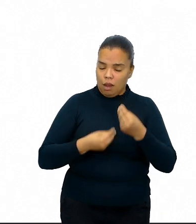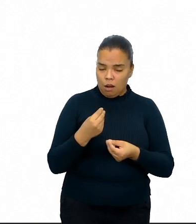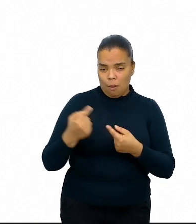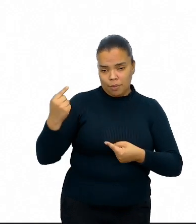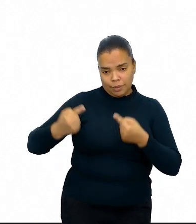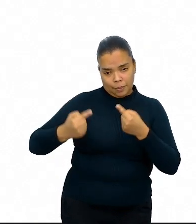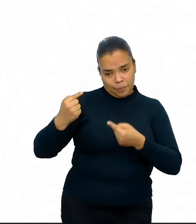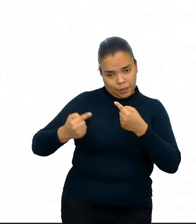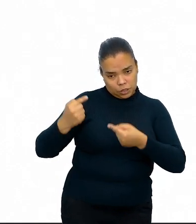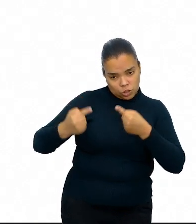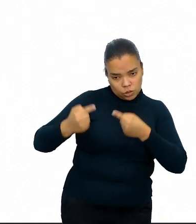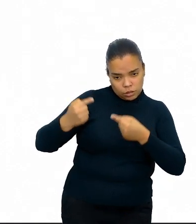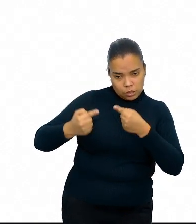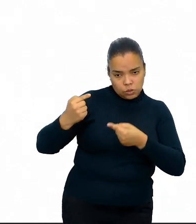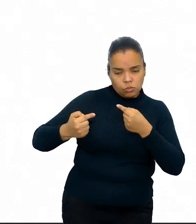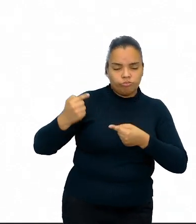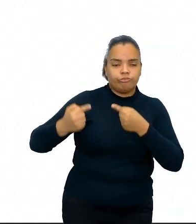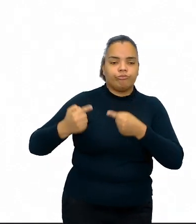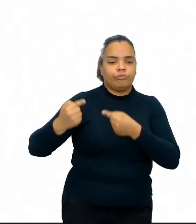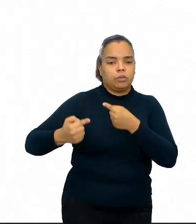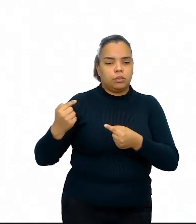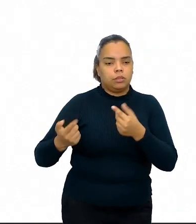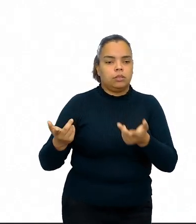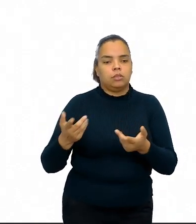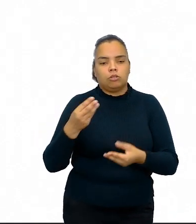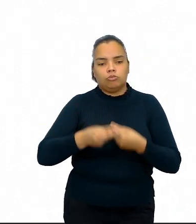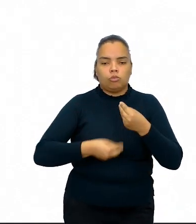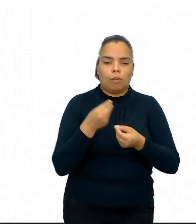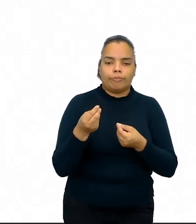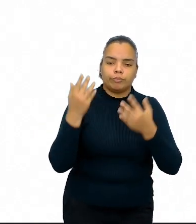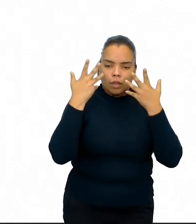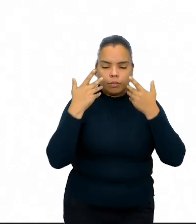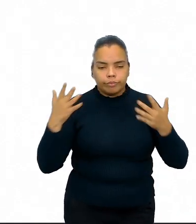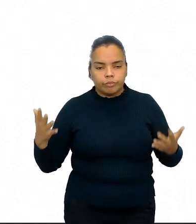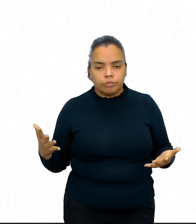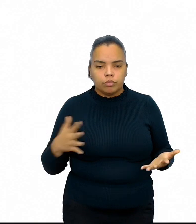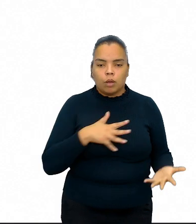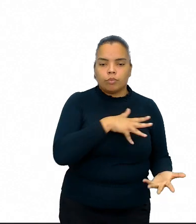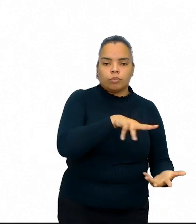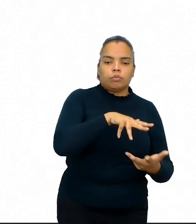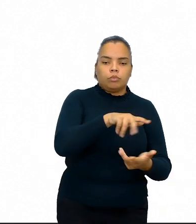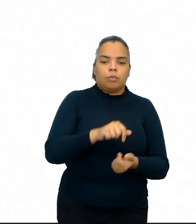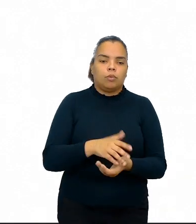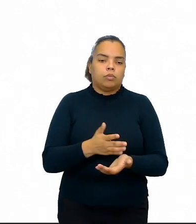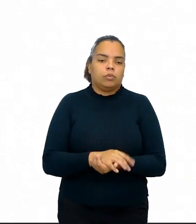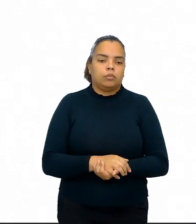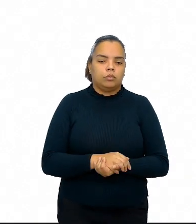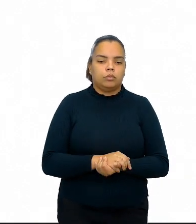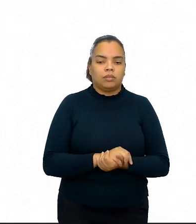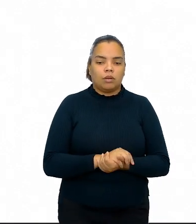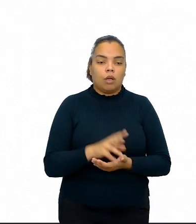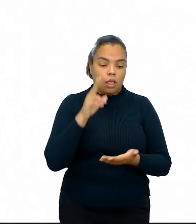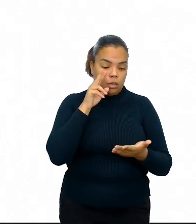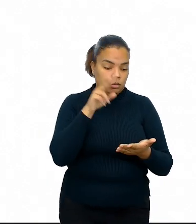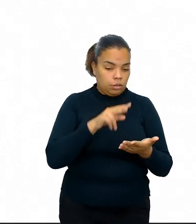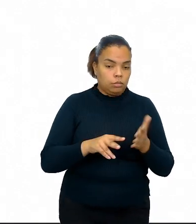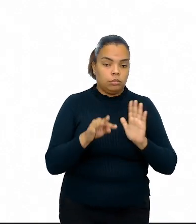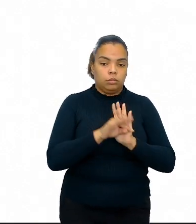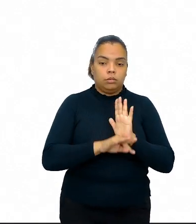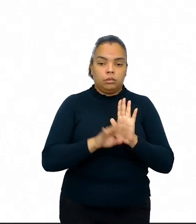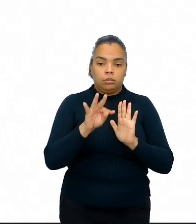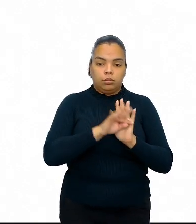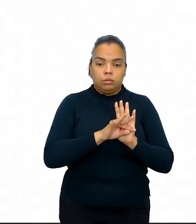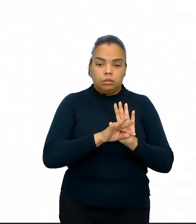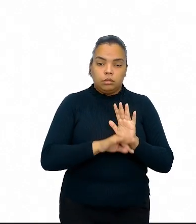na preservação da biodiversidade. E aí, com a leitura, né, desses textos, que podem ser sugeridos